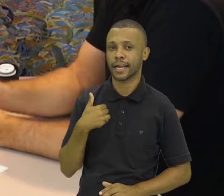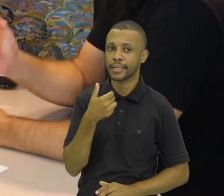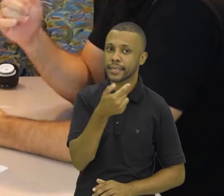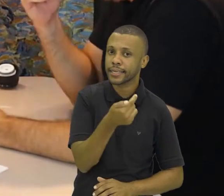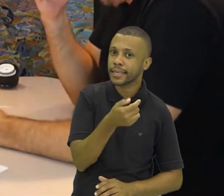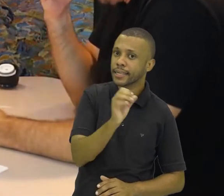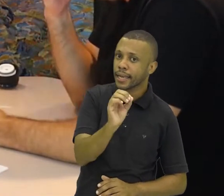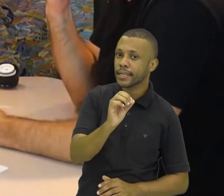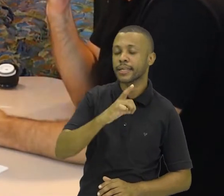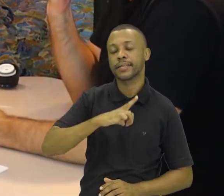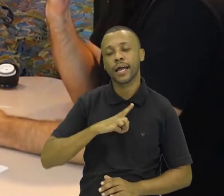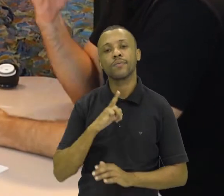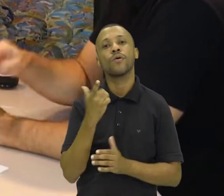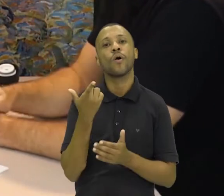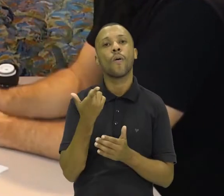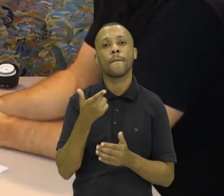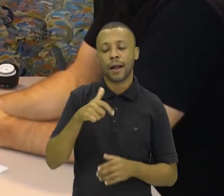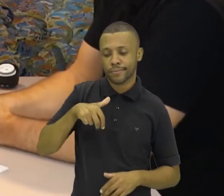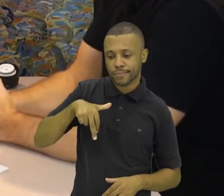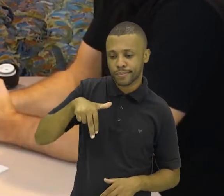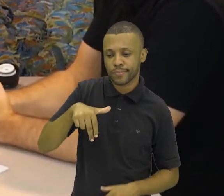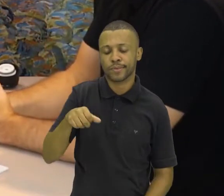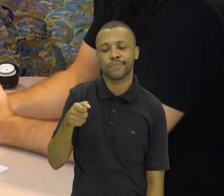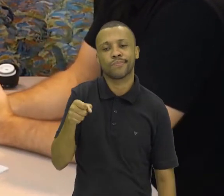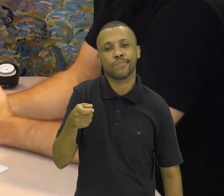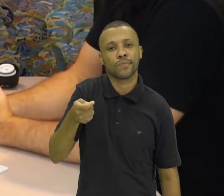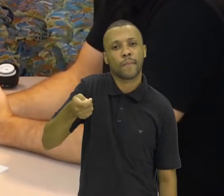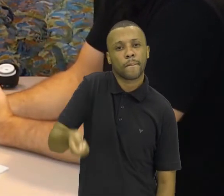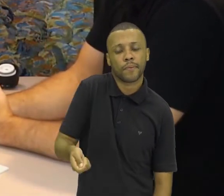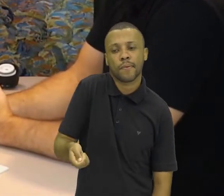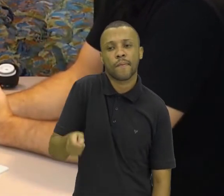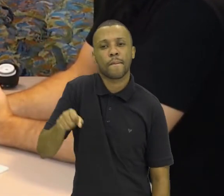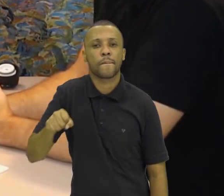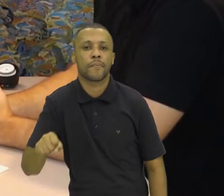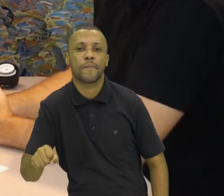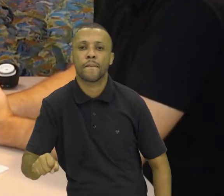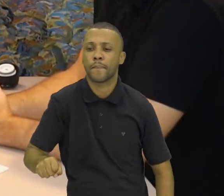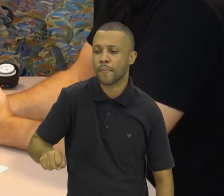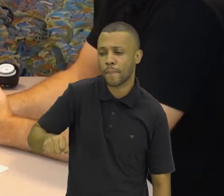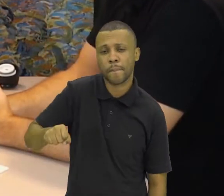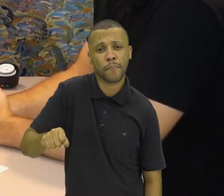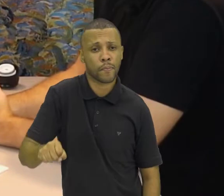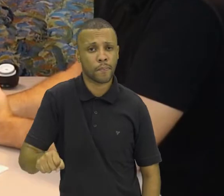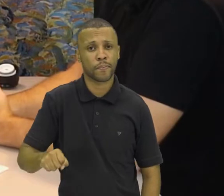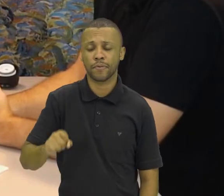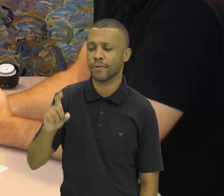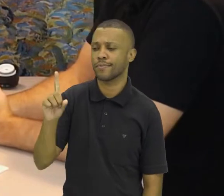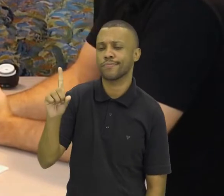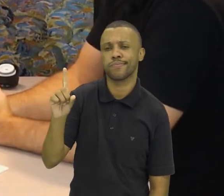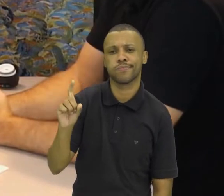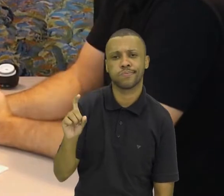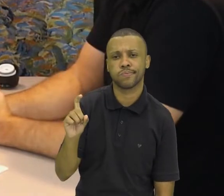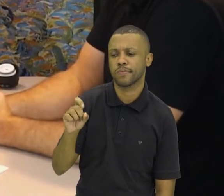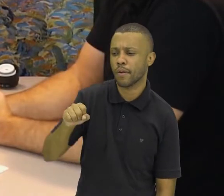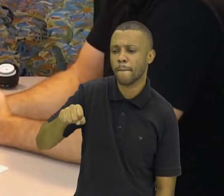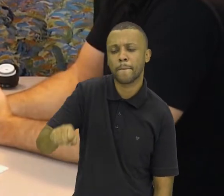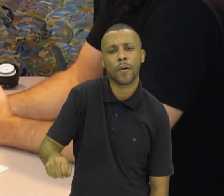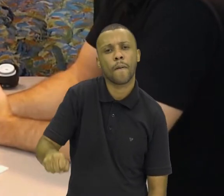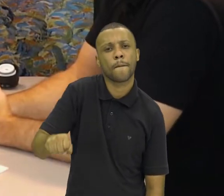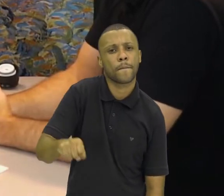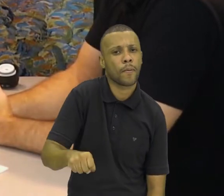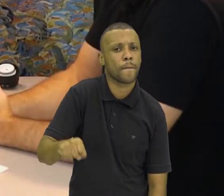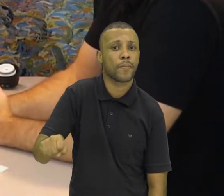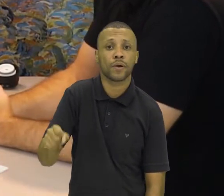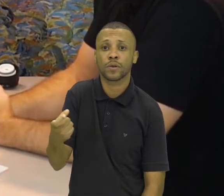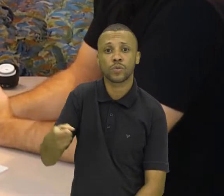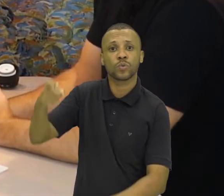de locomoção, vamos ter mobilidade reduzida. Então, nós vamos precisar de um banheiro que tenha uma barra para você se apoiar, para poder não